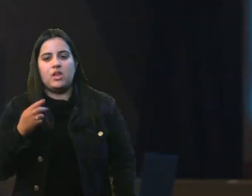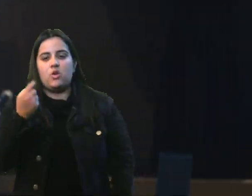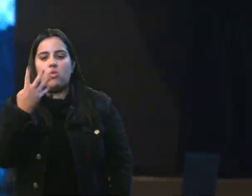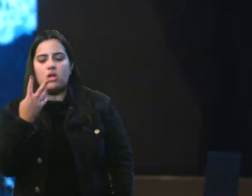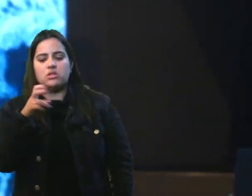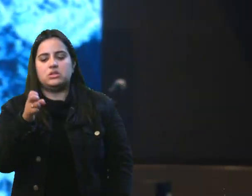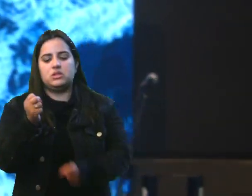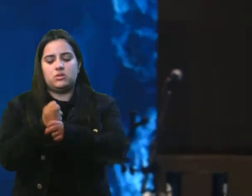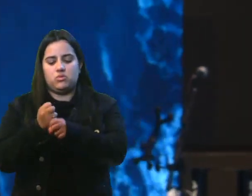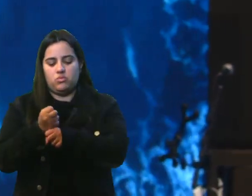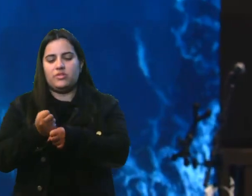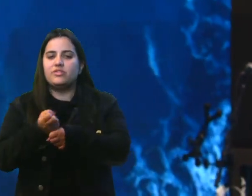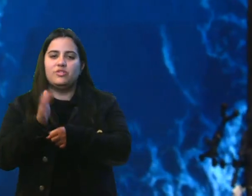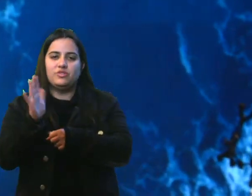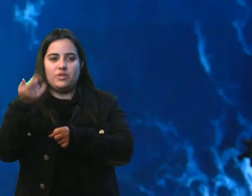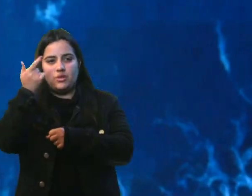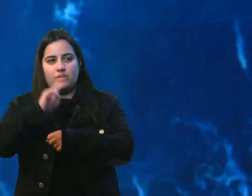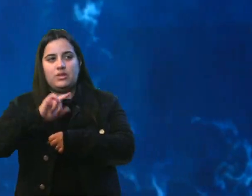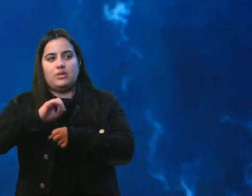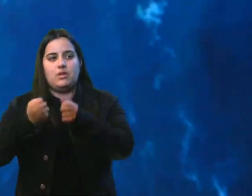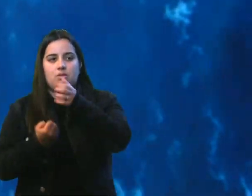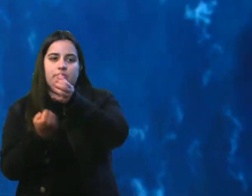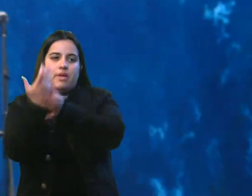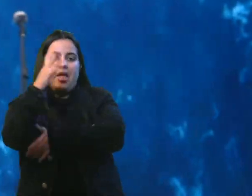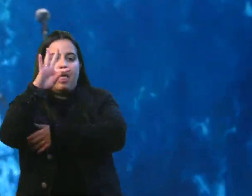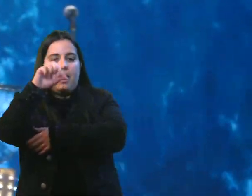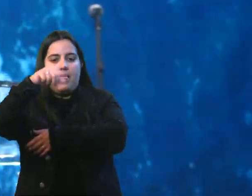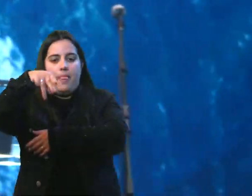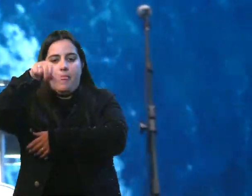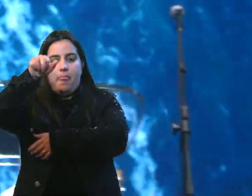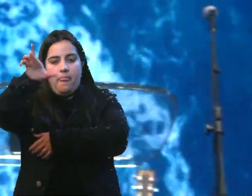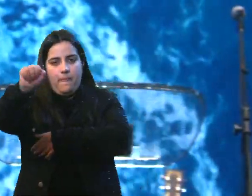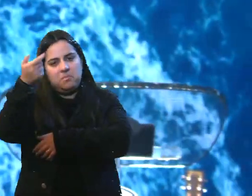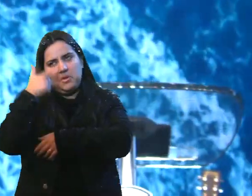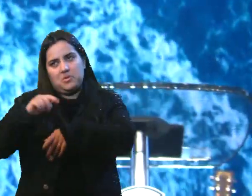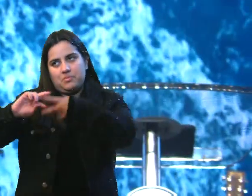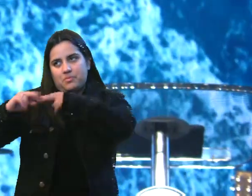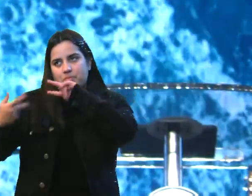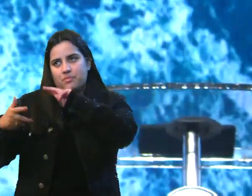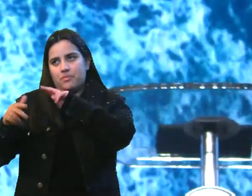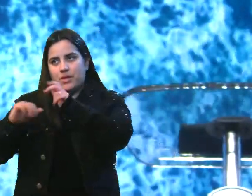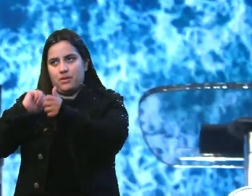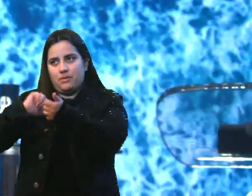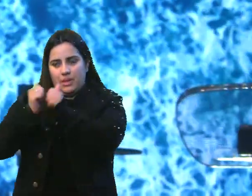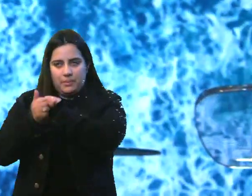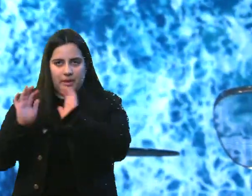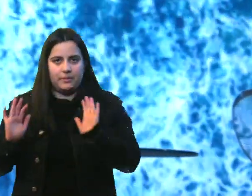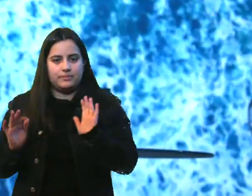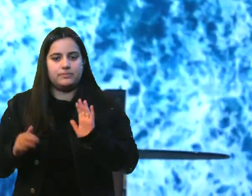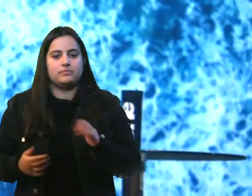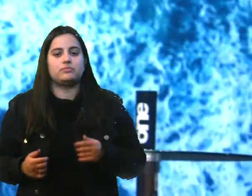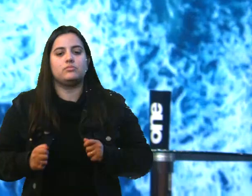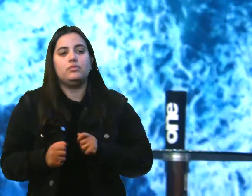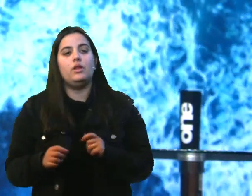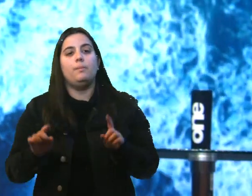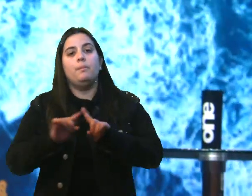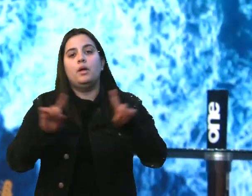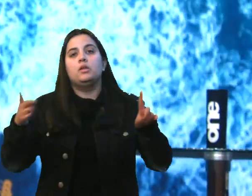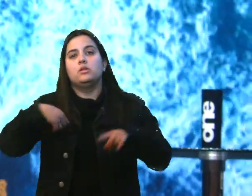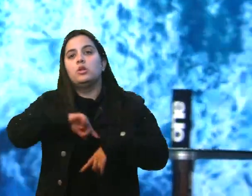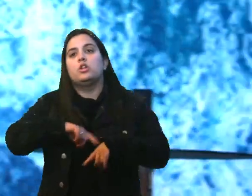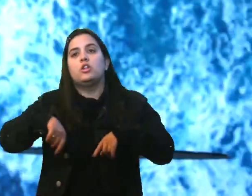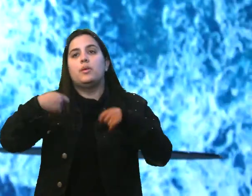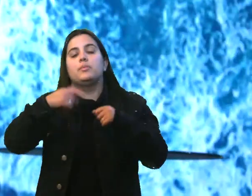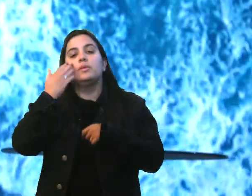5 anos, tamareiras já começam a dar tâmaras. Conseguiram mexer geneticamente lá. Mas a gente precisa entender que a